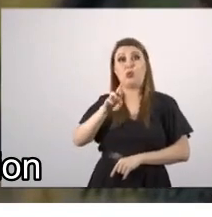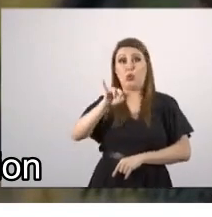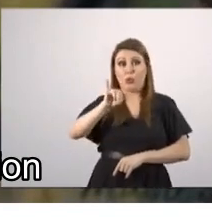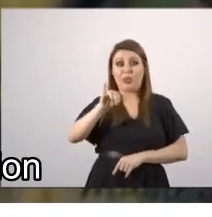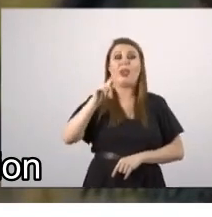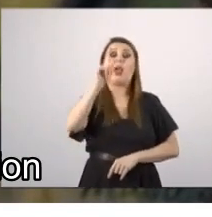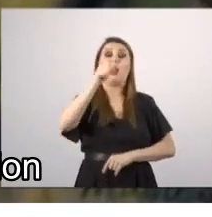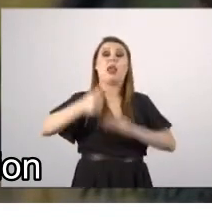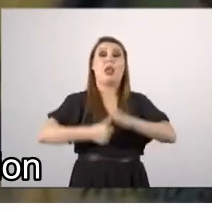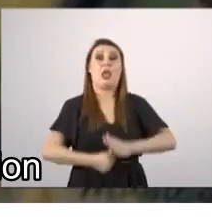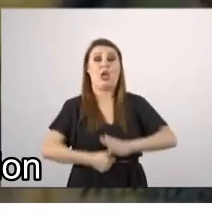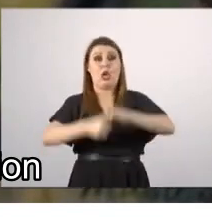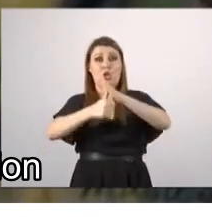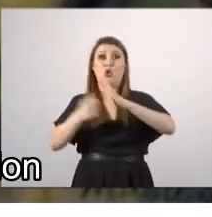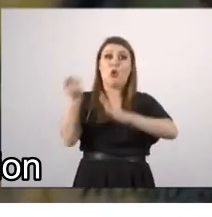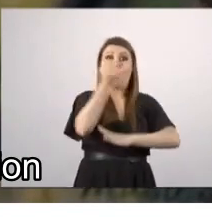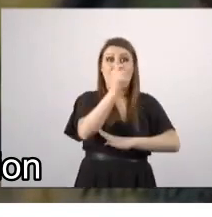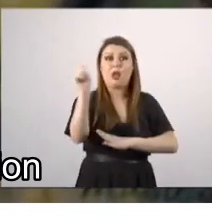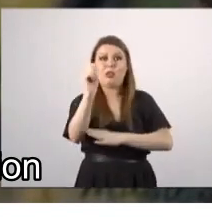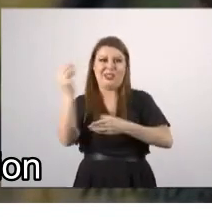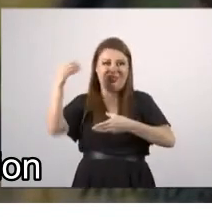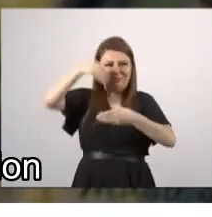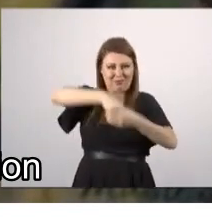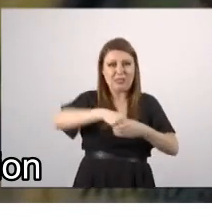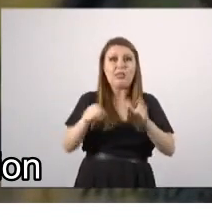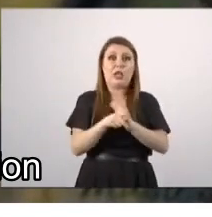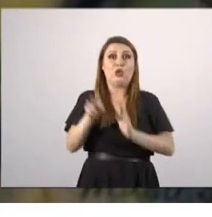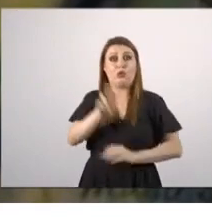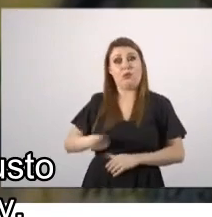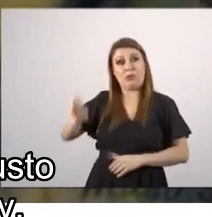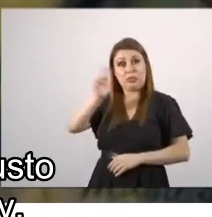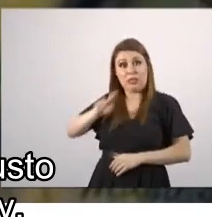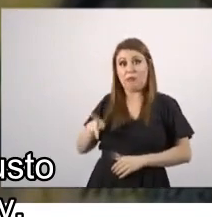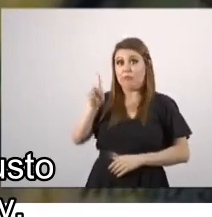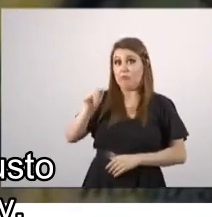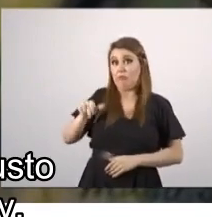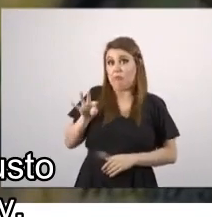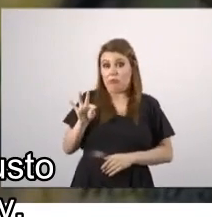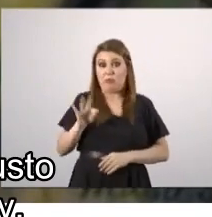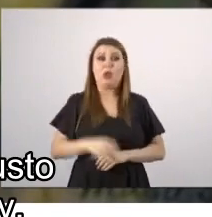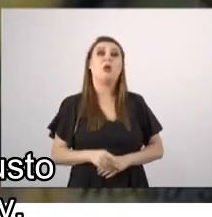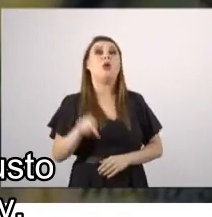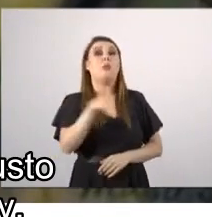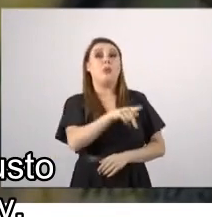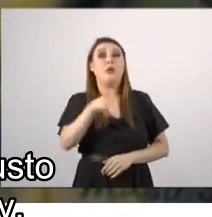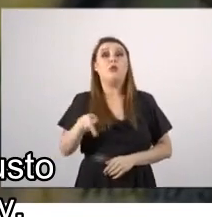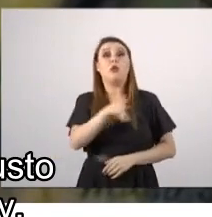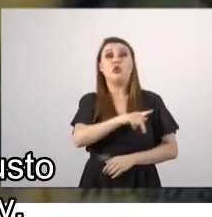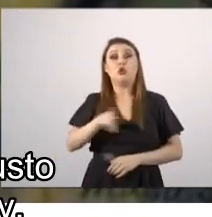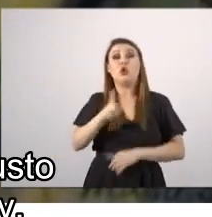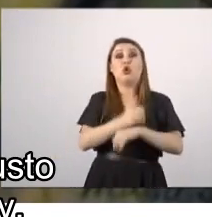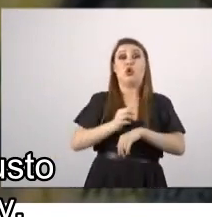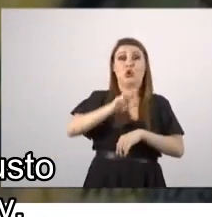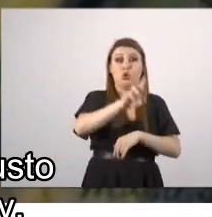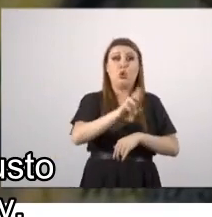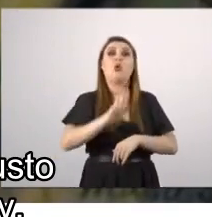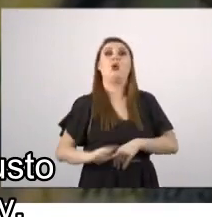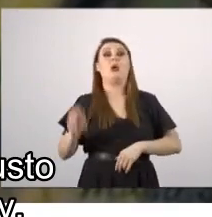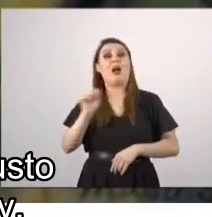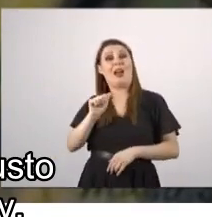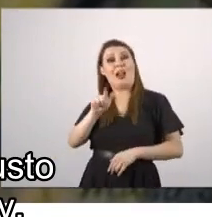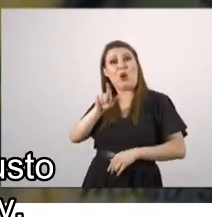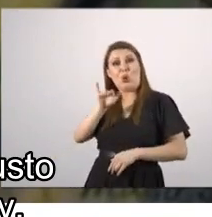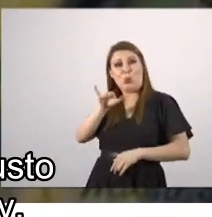associado para a Educação Global da Kent State University, professor Dr. Paulo Mussi Augusto, diretor